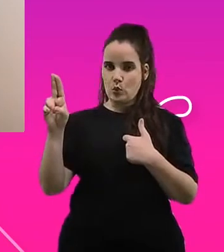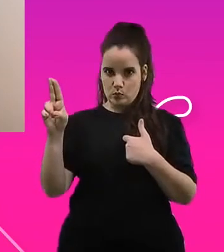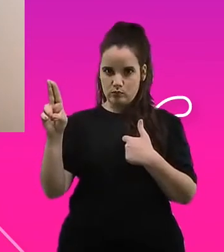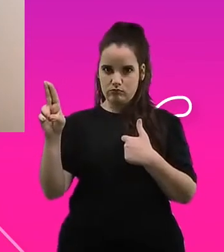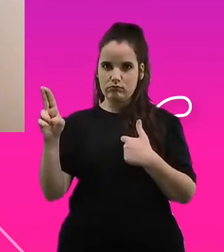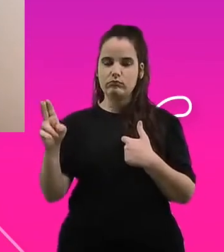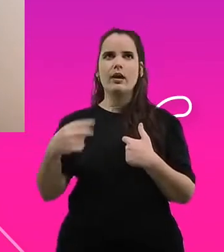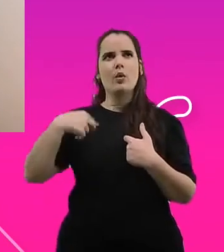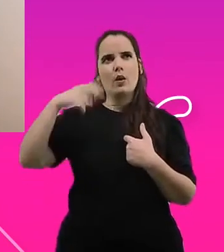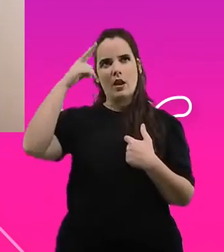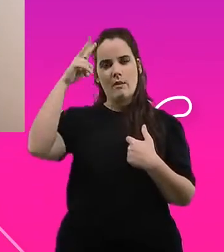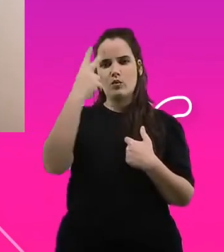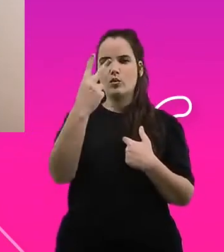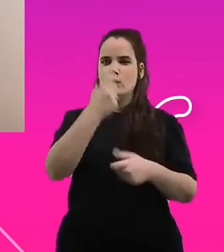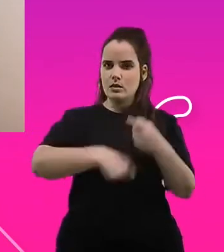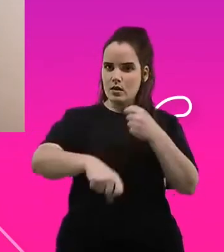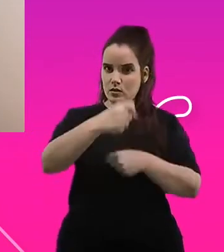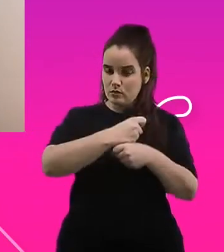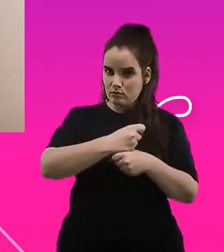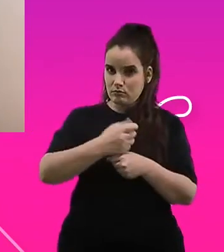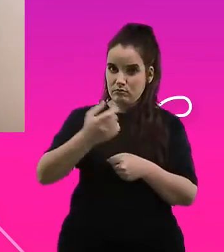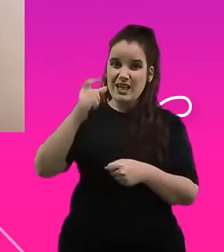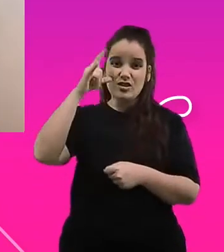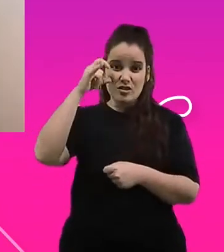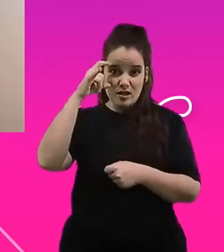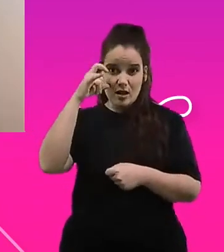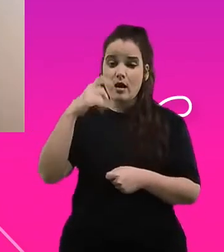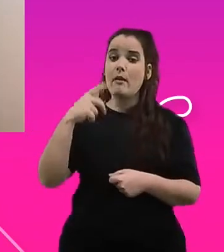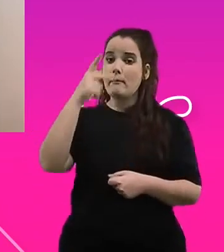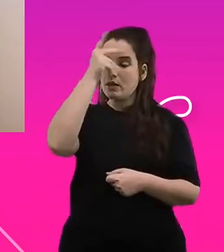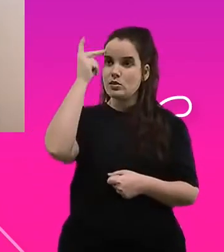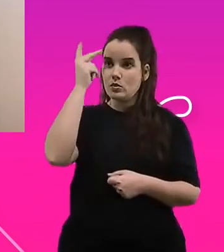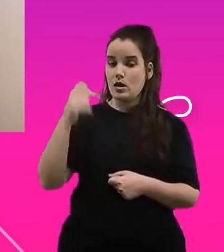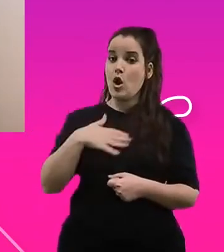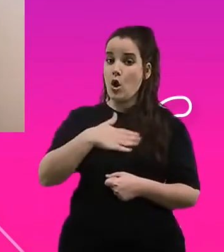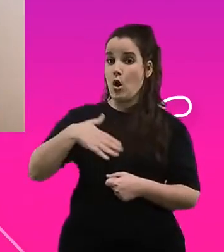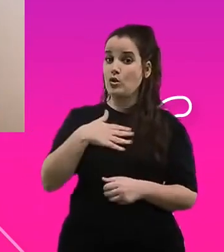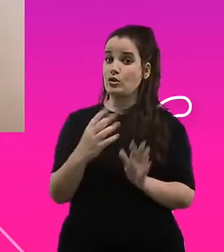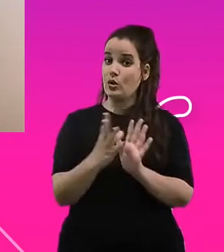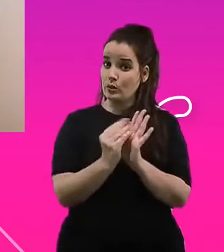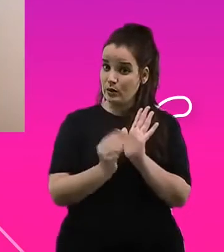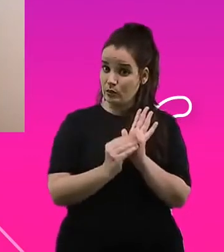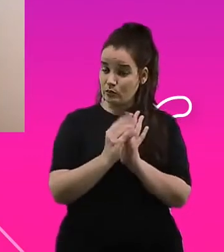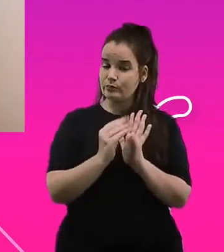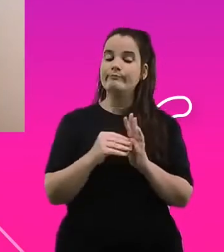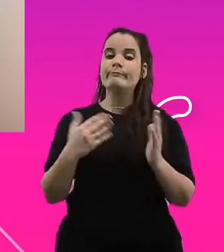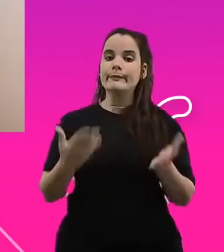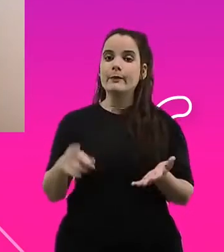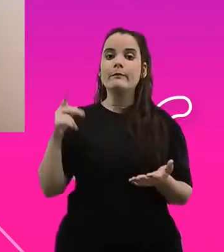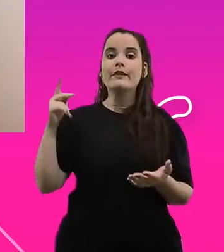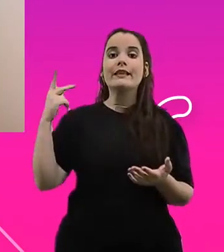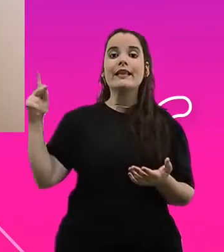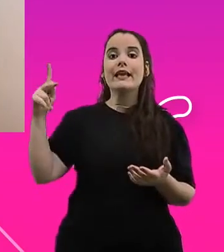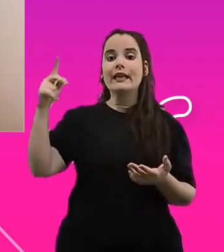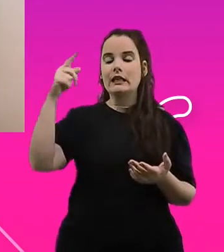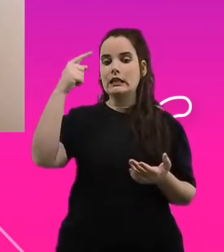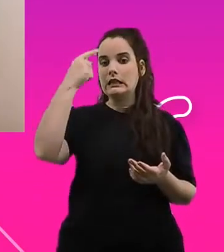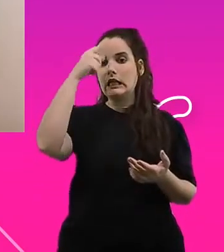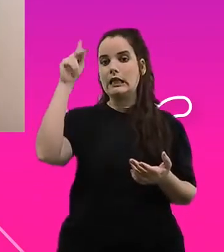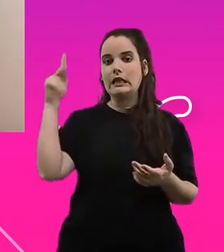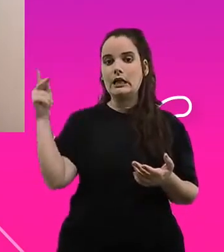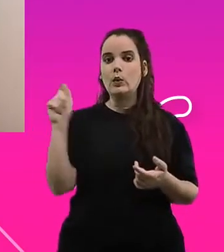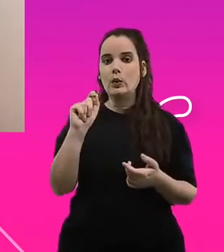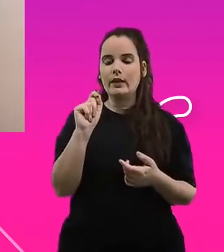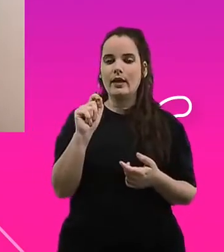atrás, consomem. E tem uma ideia que eles fazem, que eu acho muito legal, que é a ideia de finstas, que são os fake